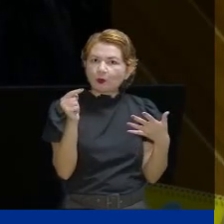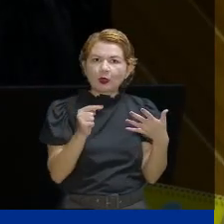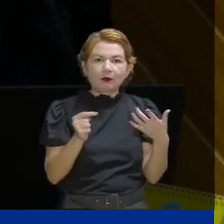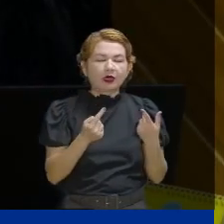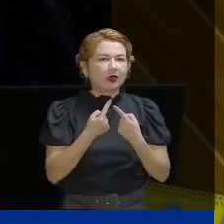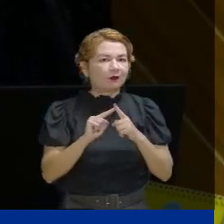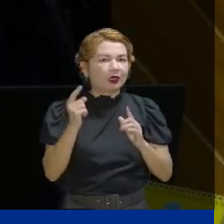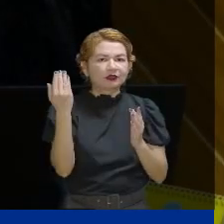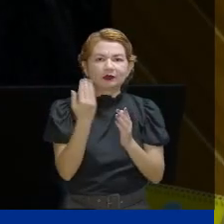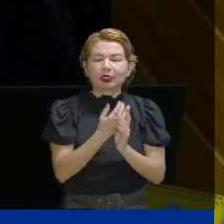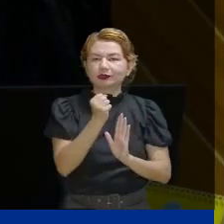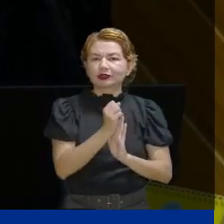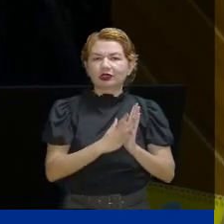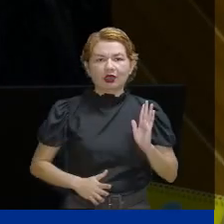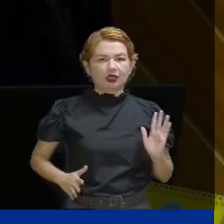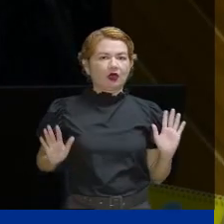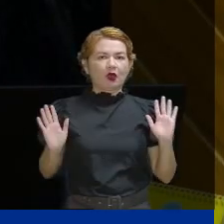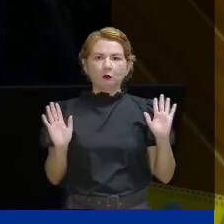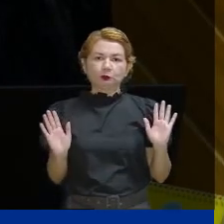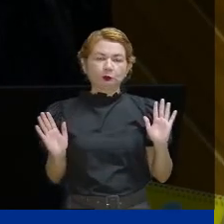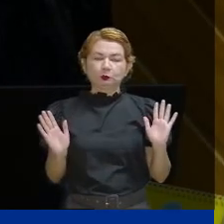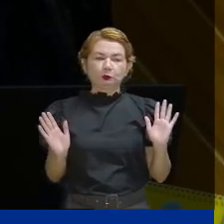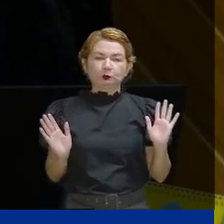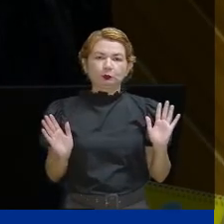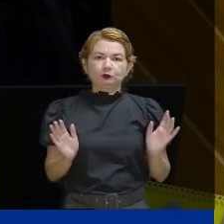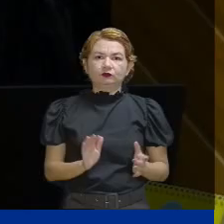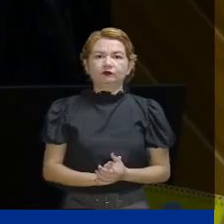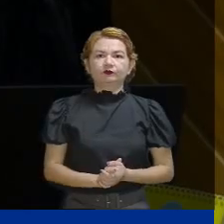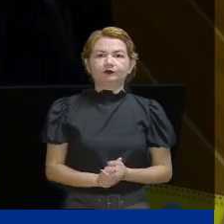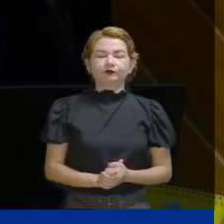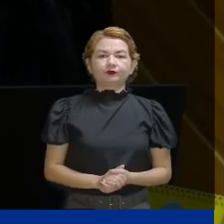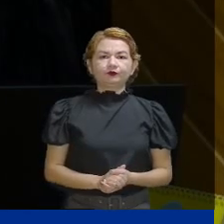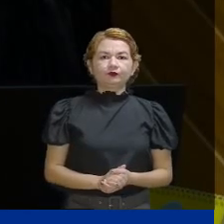em embargos eu não vejo essa opção